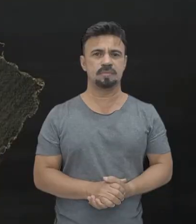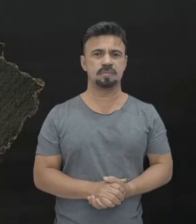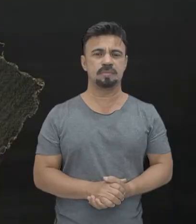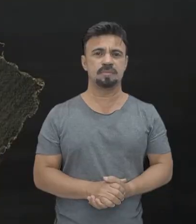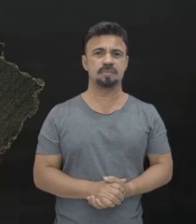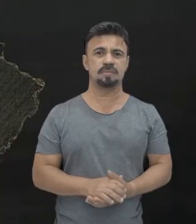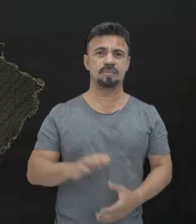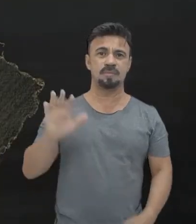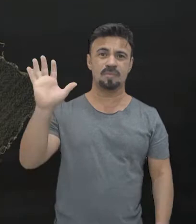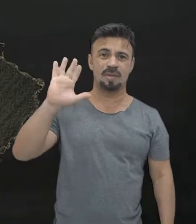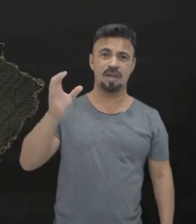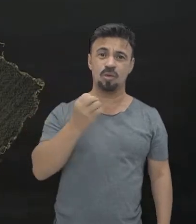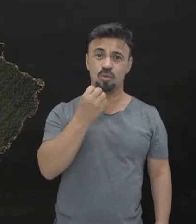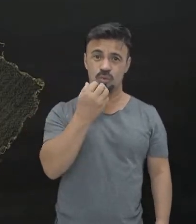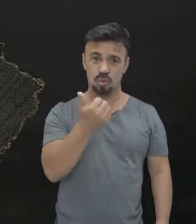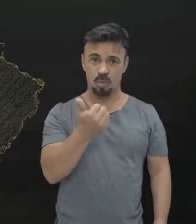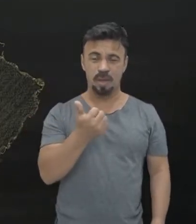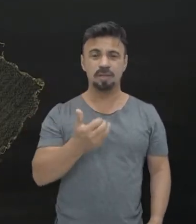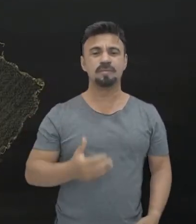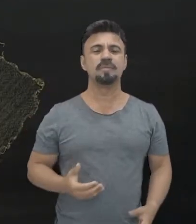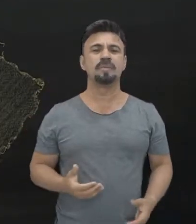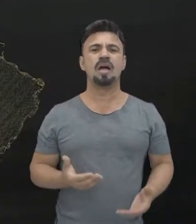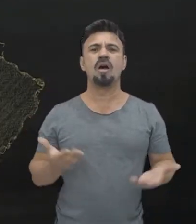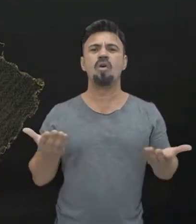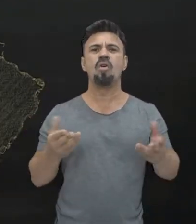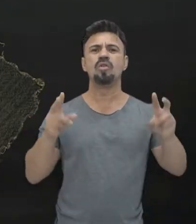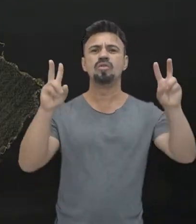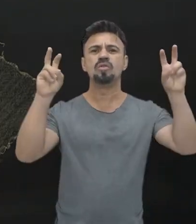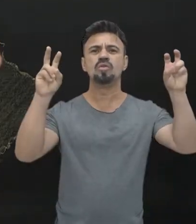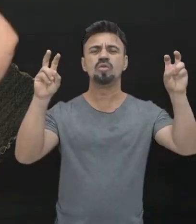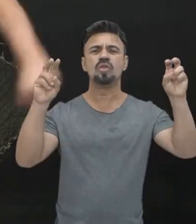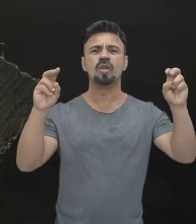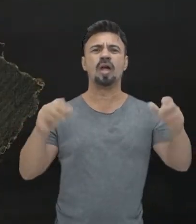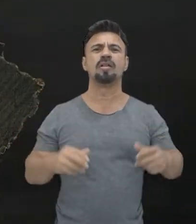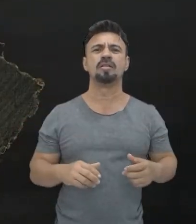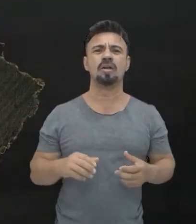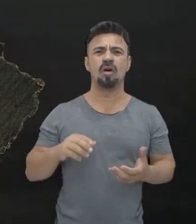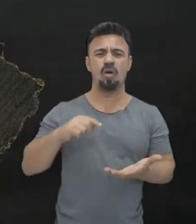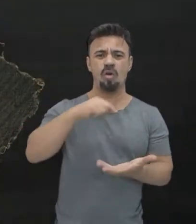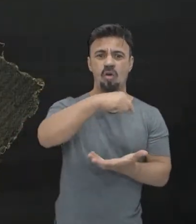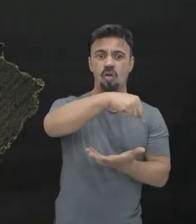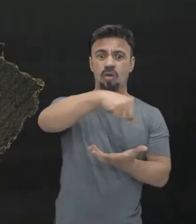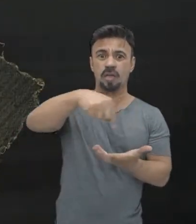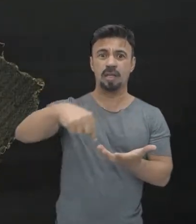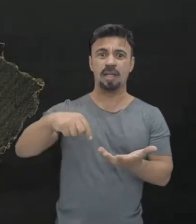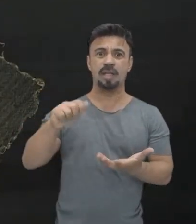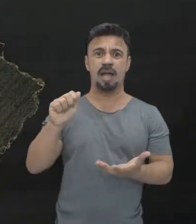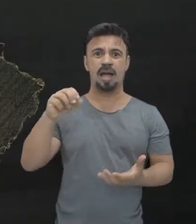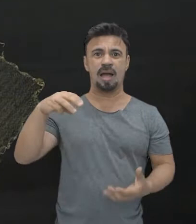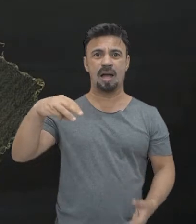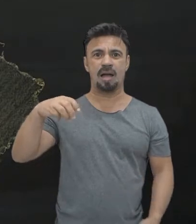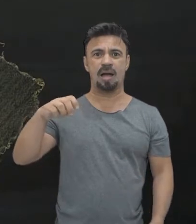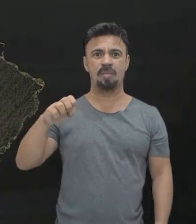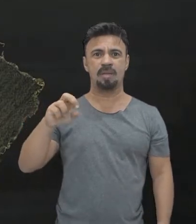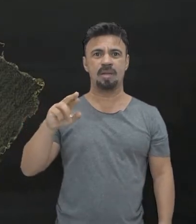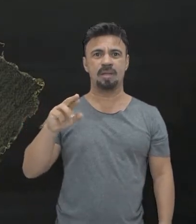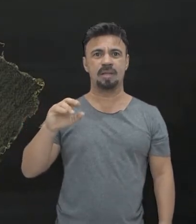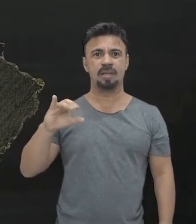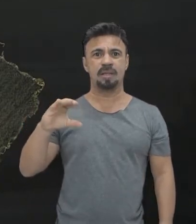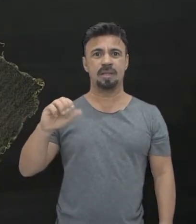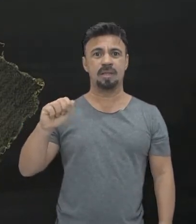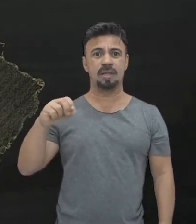Fala pessoal, tudo bem com vocês? Vamos falar sobre o continente americano e suas características, seus